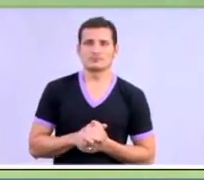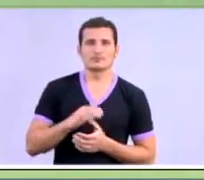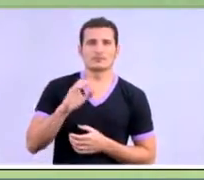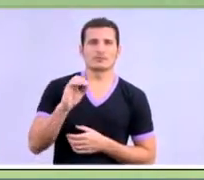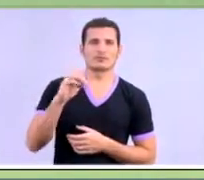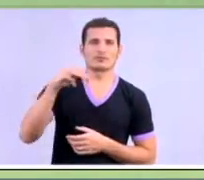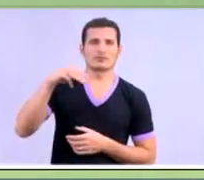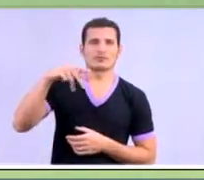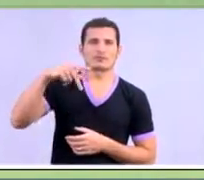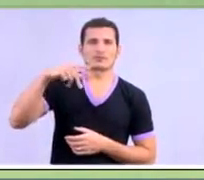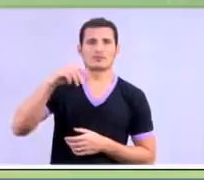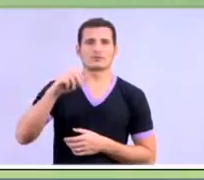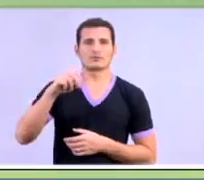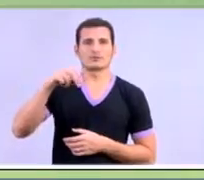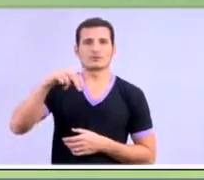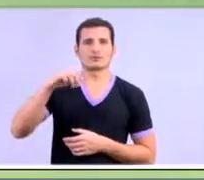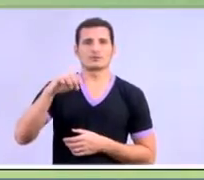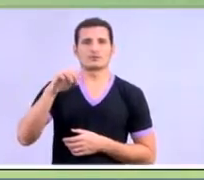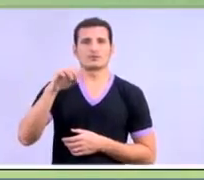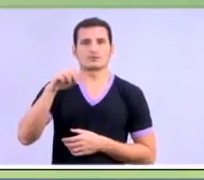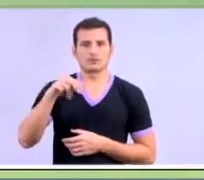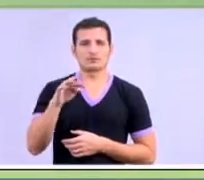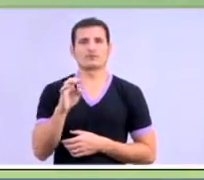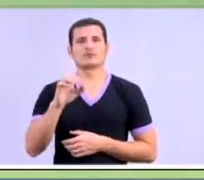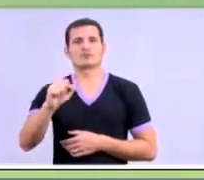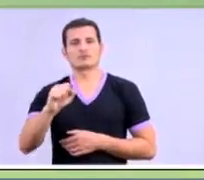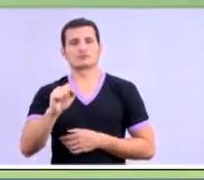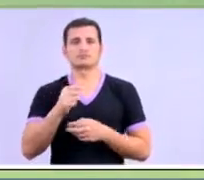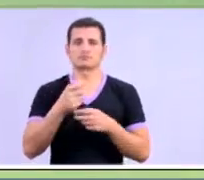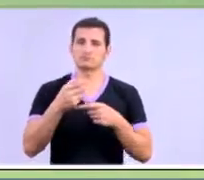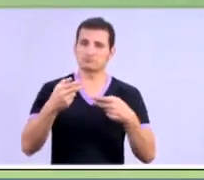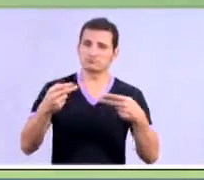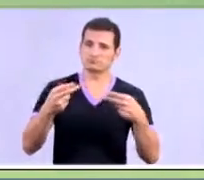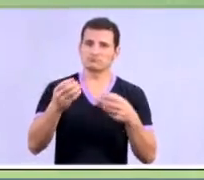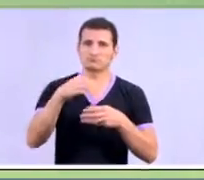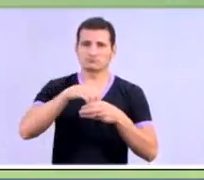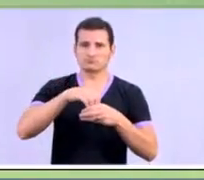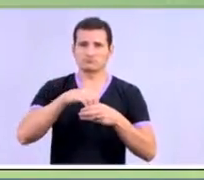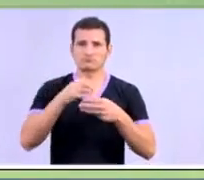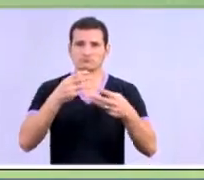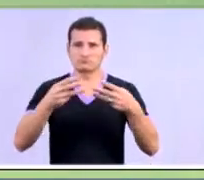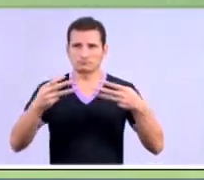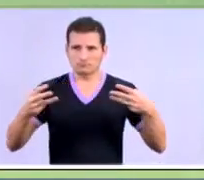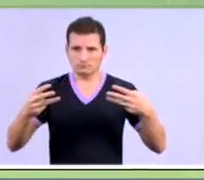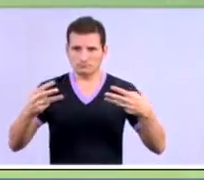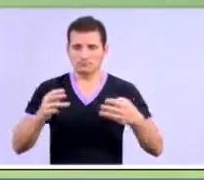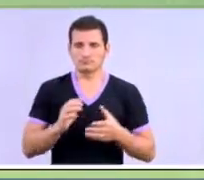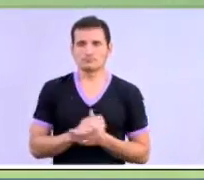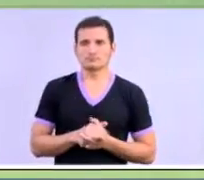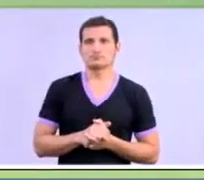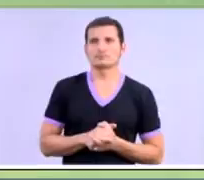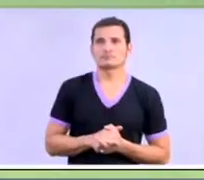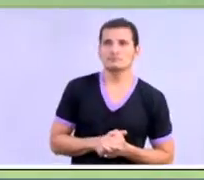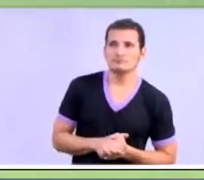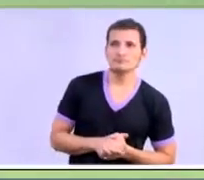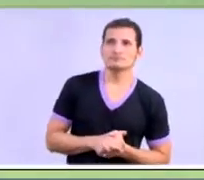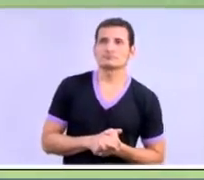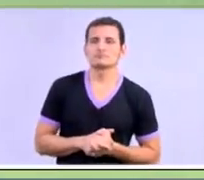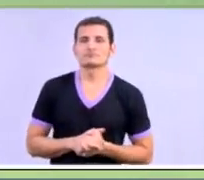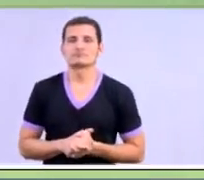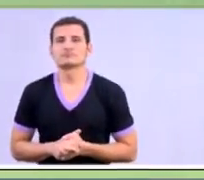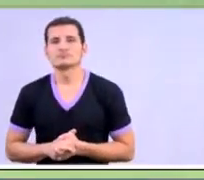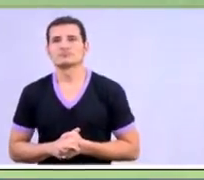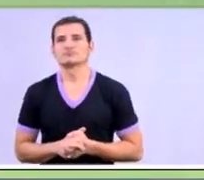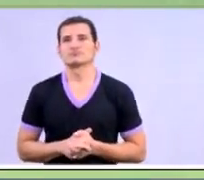essa imagem, vocês já devem estar cansados, né? Na primeira aula falamos, na segunda aula falamos, estamos novamente aqui falando